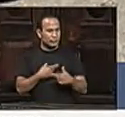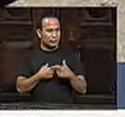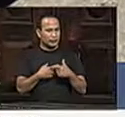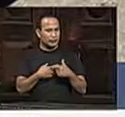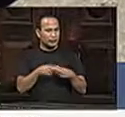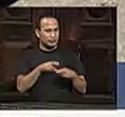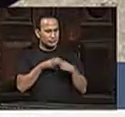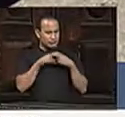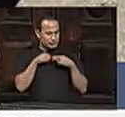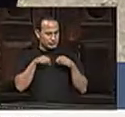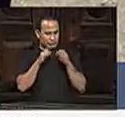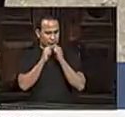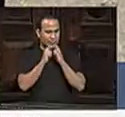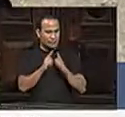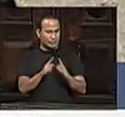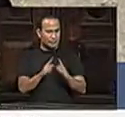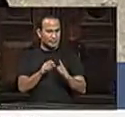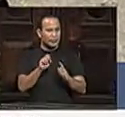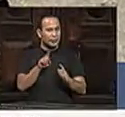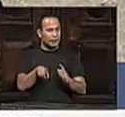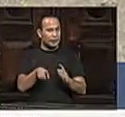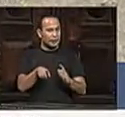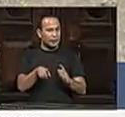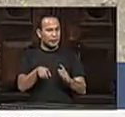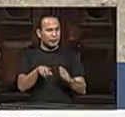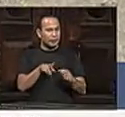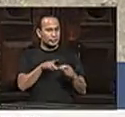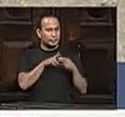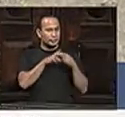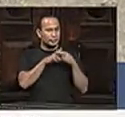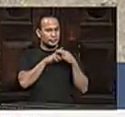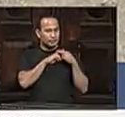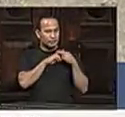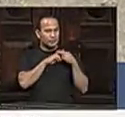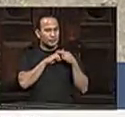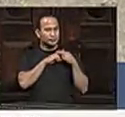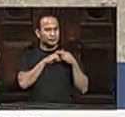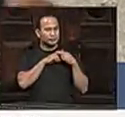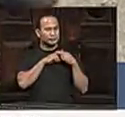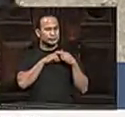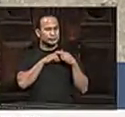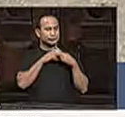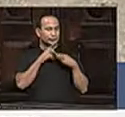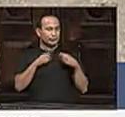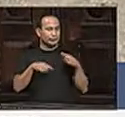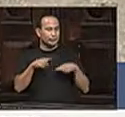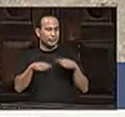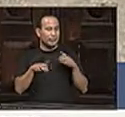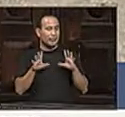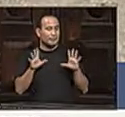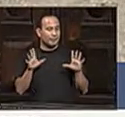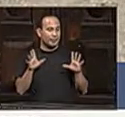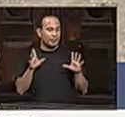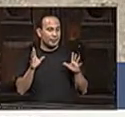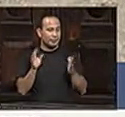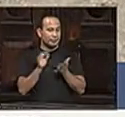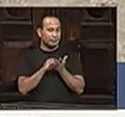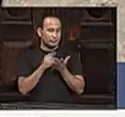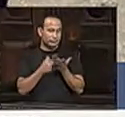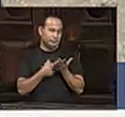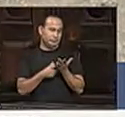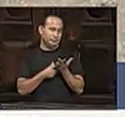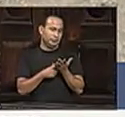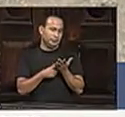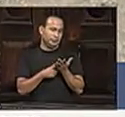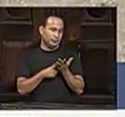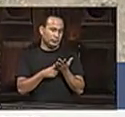responsabilidade desta Casa é a responsabilidade política. Mas e o descumprimento da Constituição? É